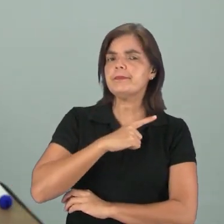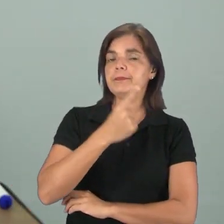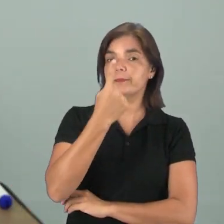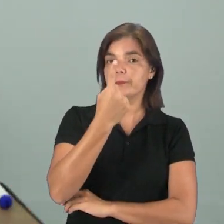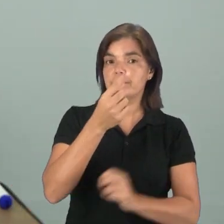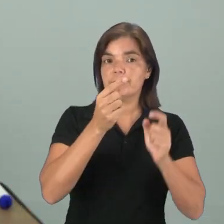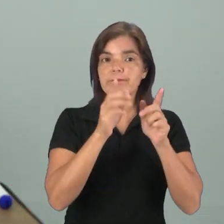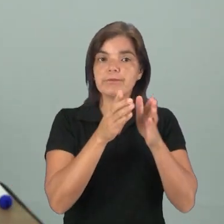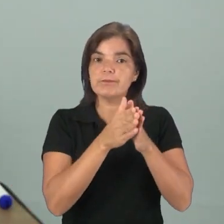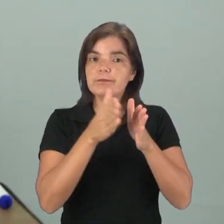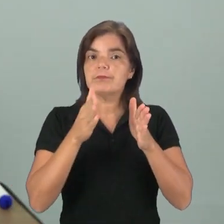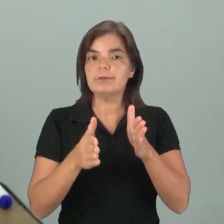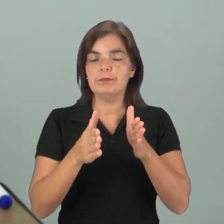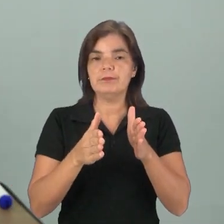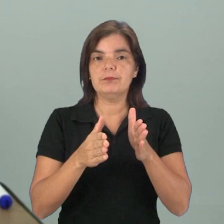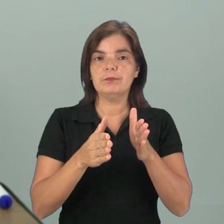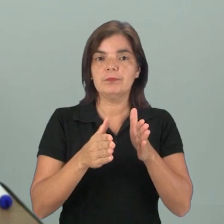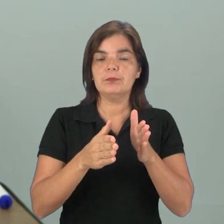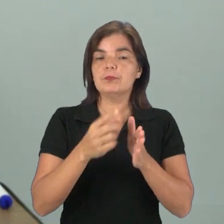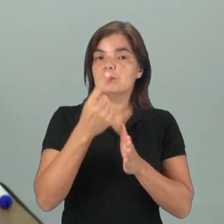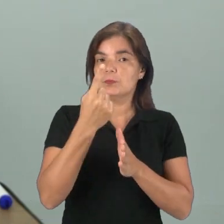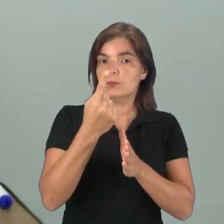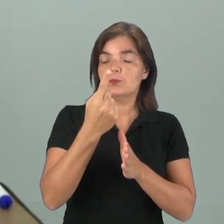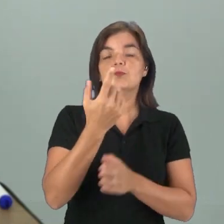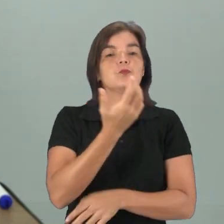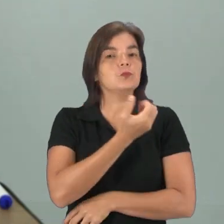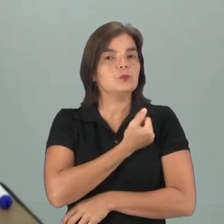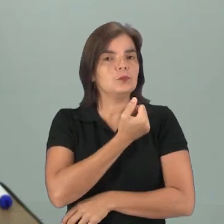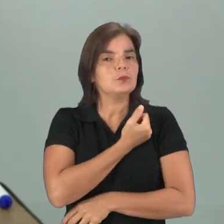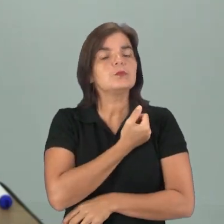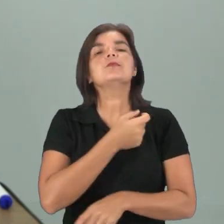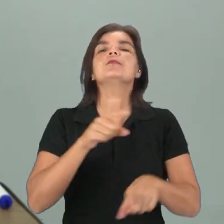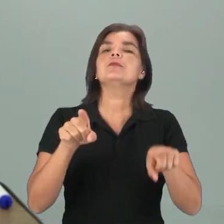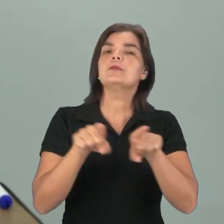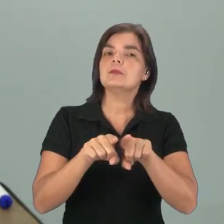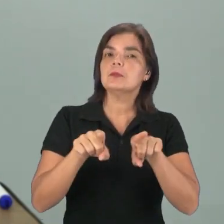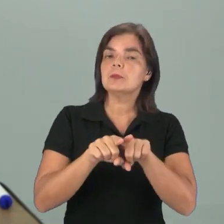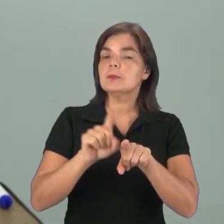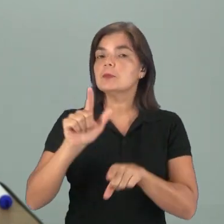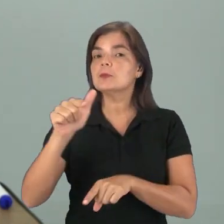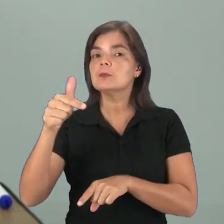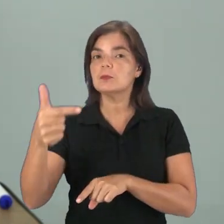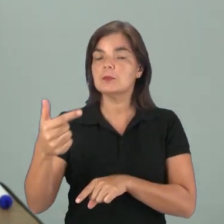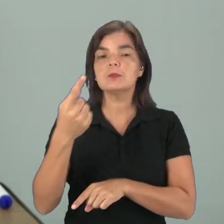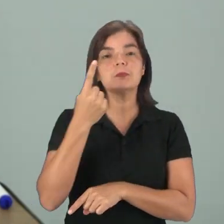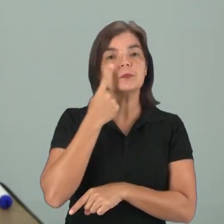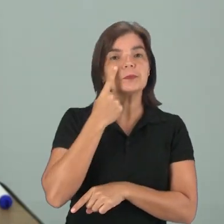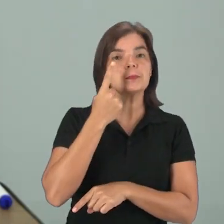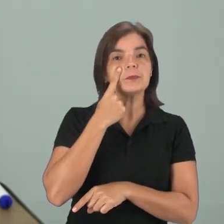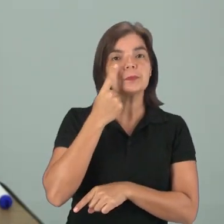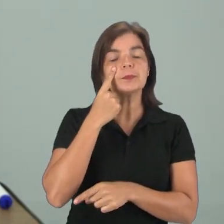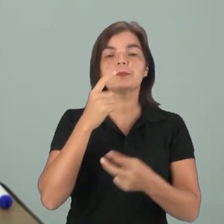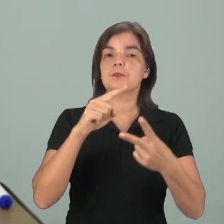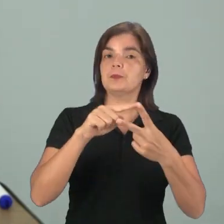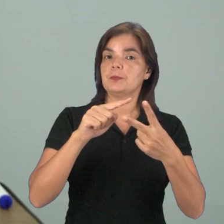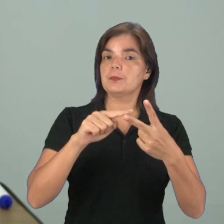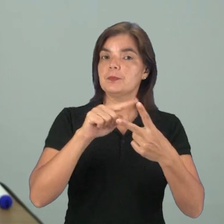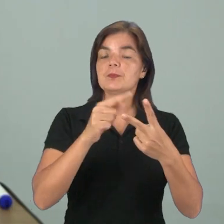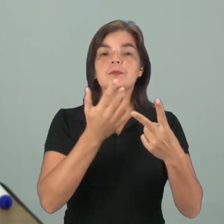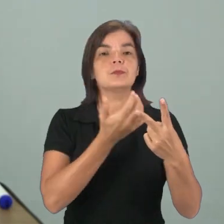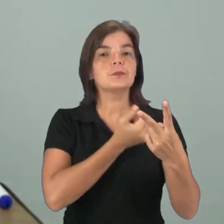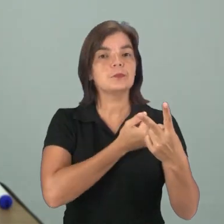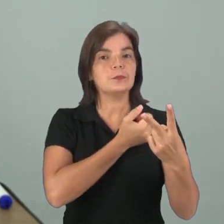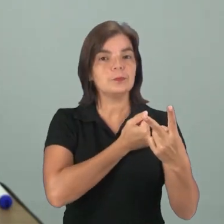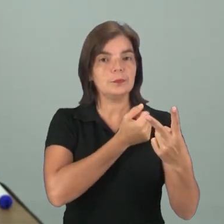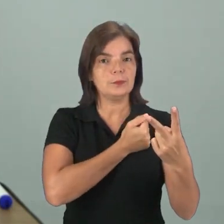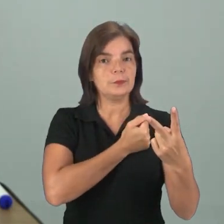uma ordem, né? Apenas um algarismo. Mas nós também temos aqui, vamos ver, com dois números a